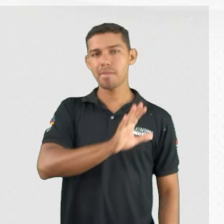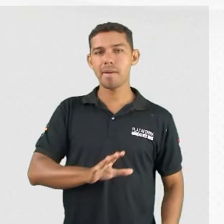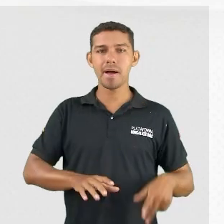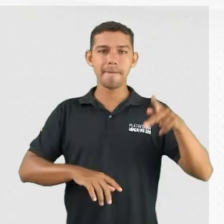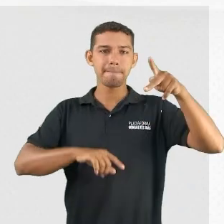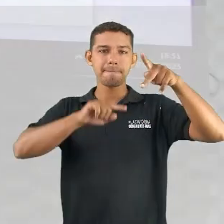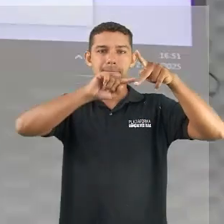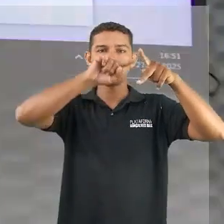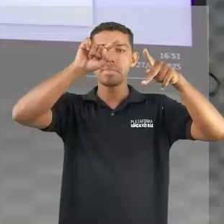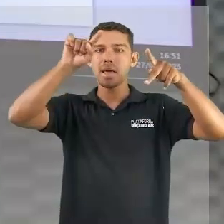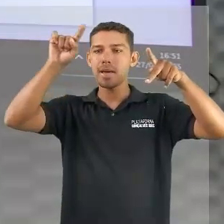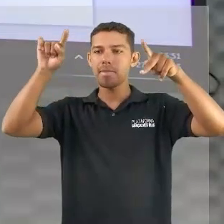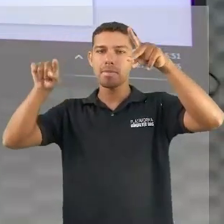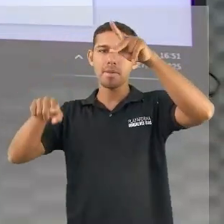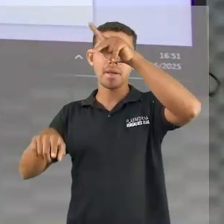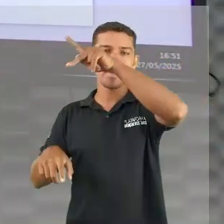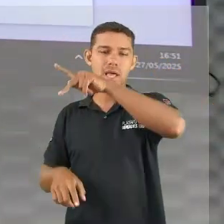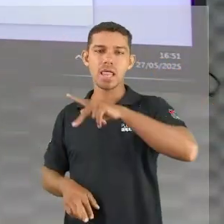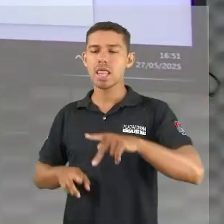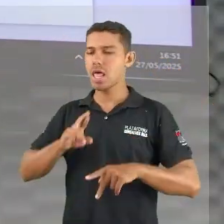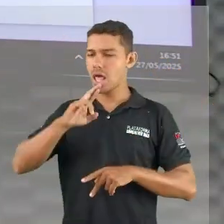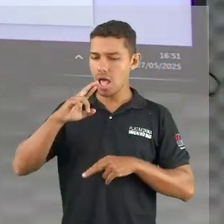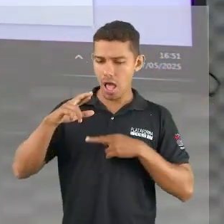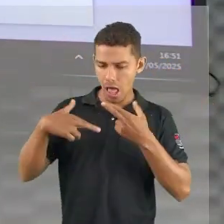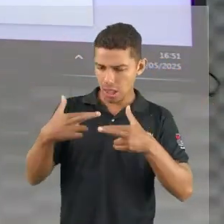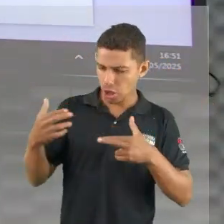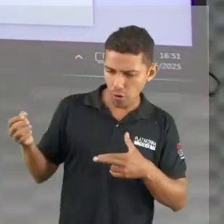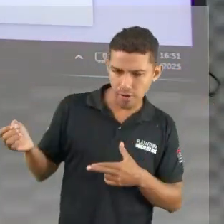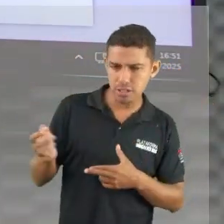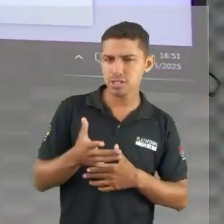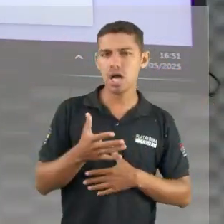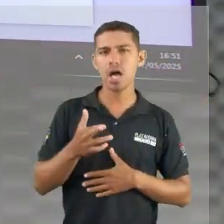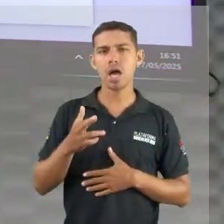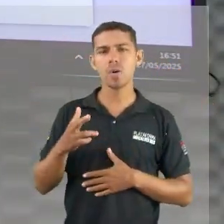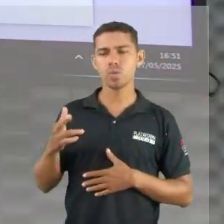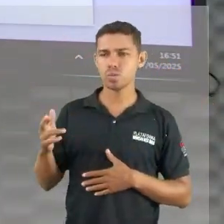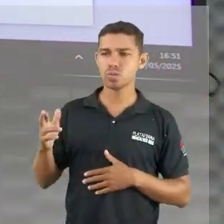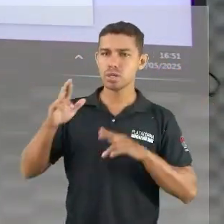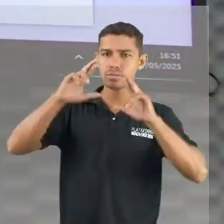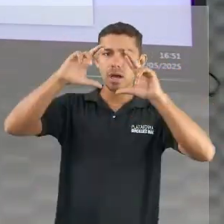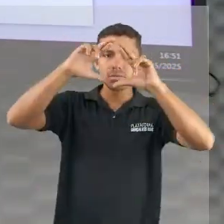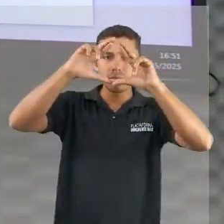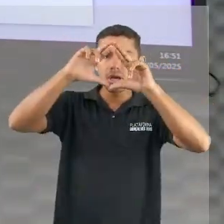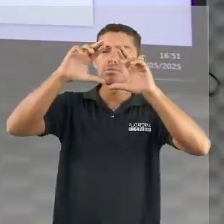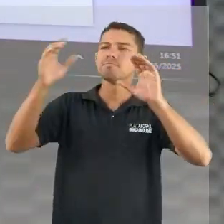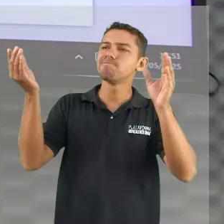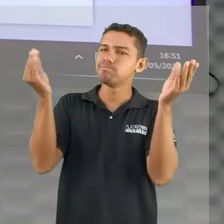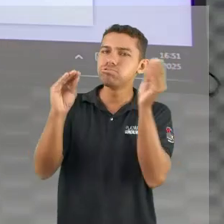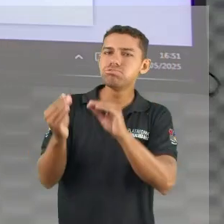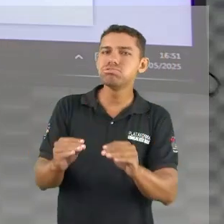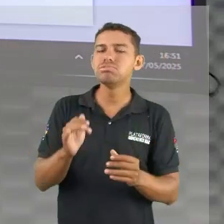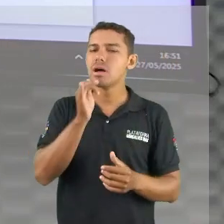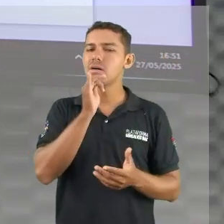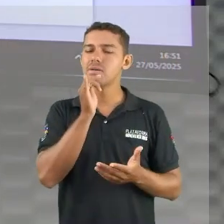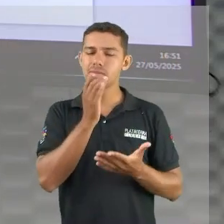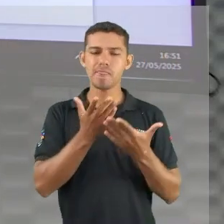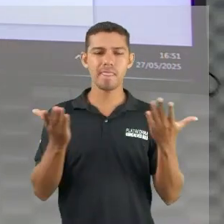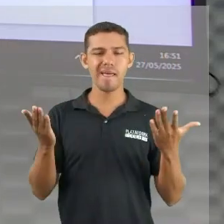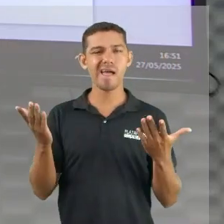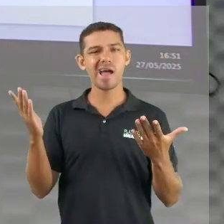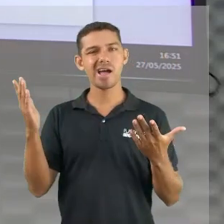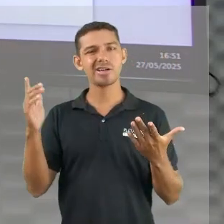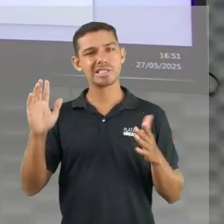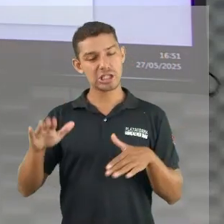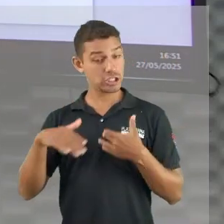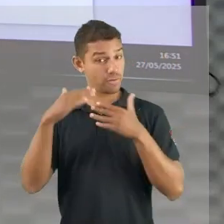circular, da renovação, da reutilização. Como vocês viram lá no comecinho, quando a gente falou, né, do